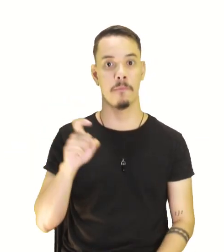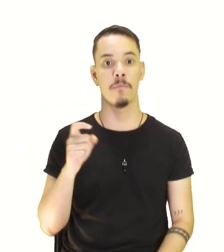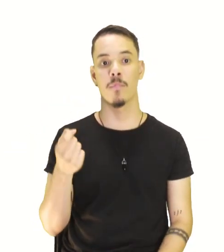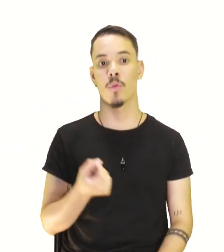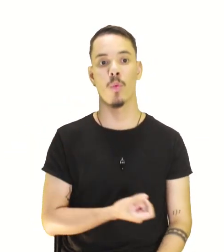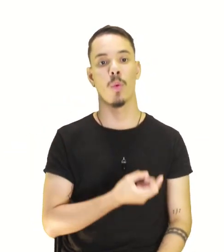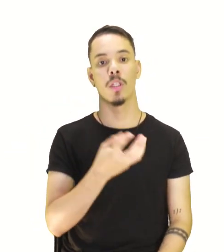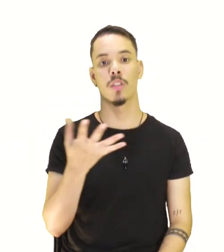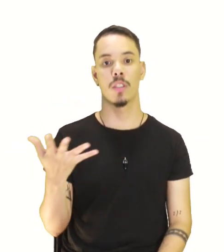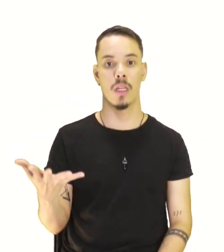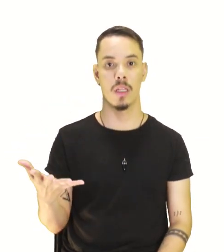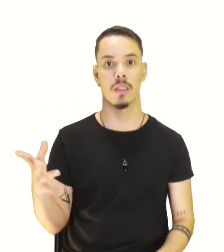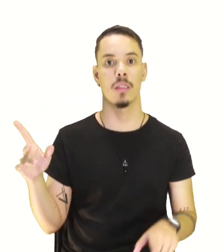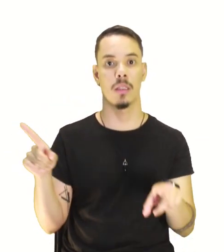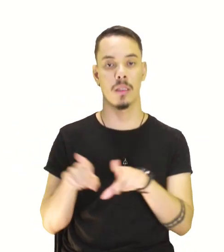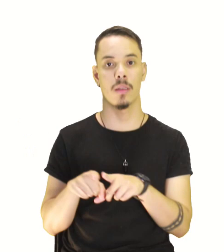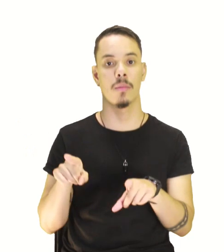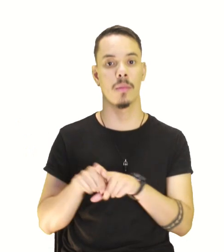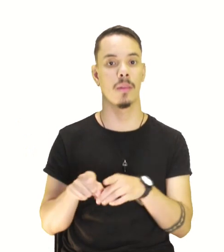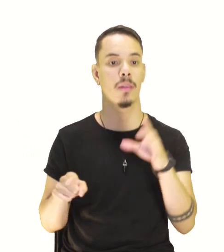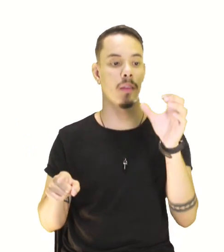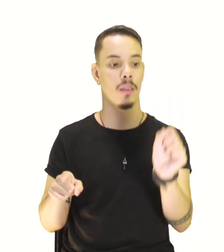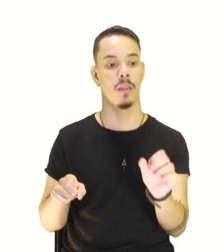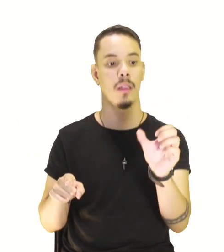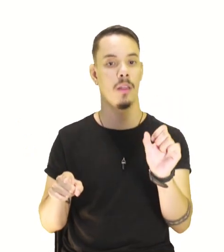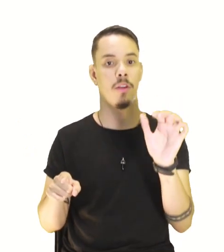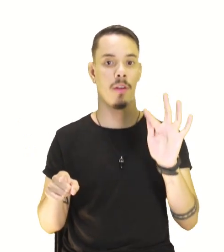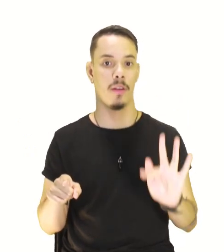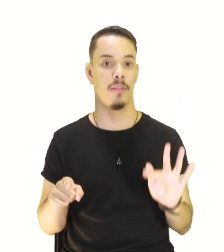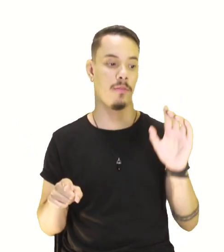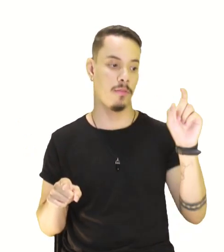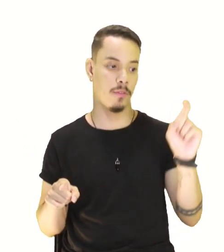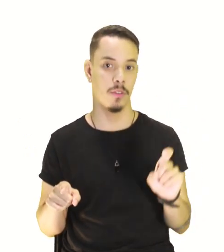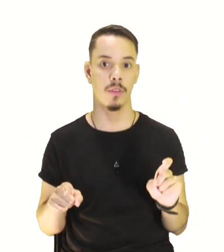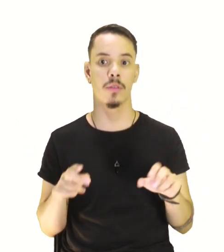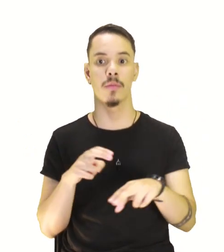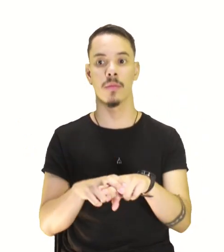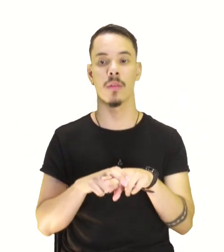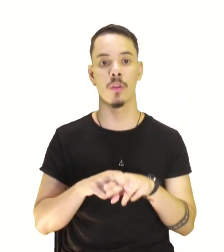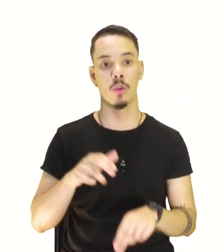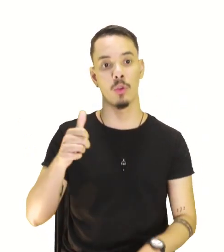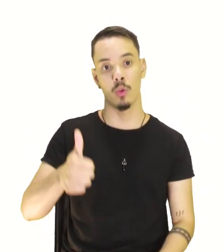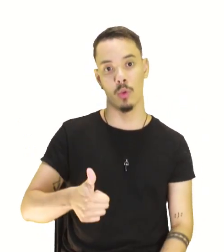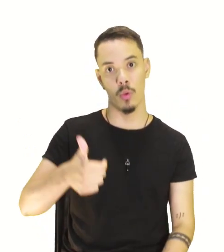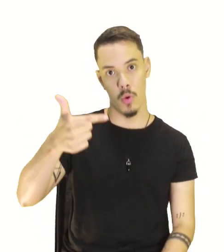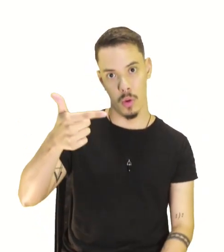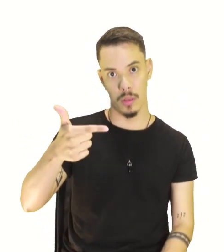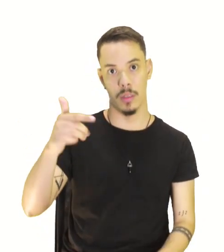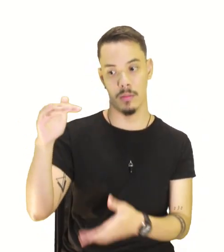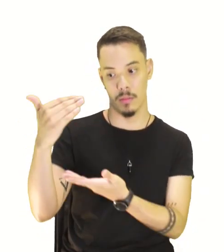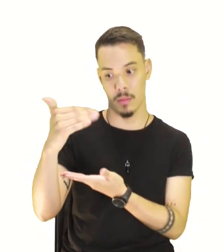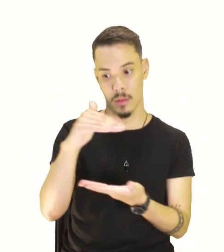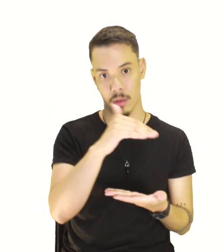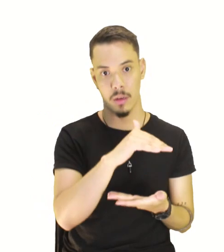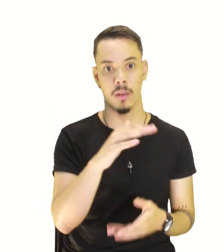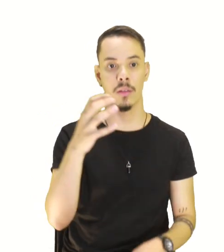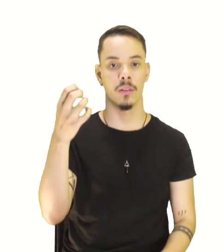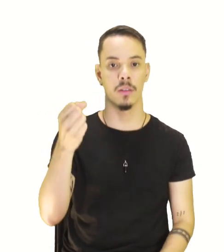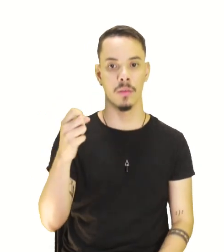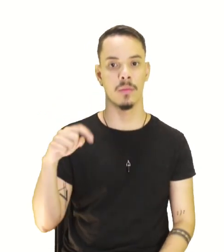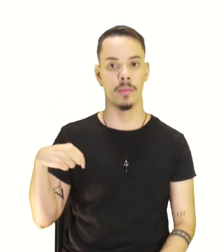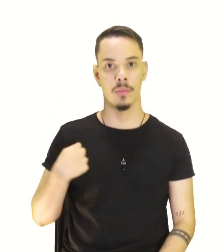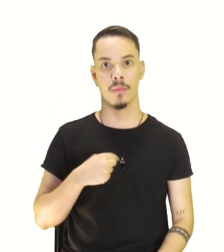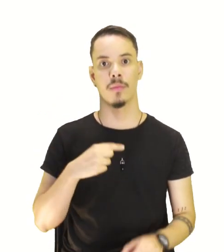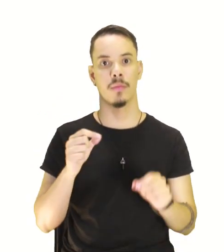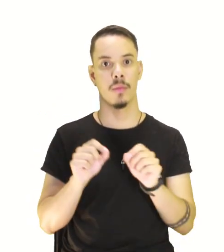x é a produção média de leites. E que, com 12 litros de leite, produzimos 1